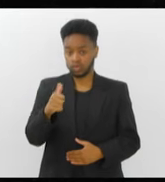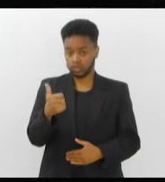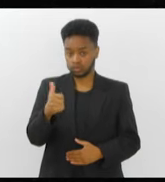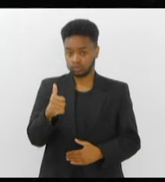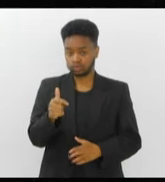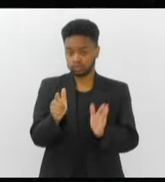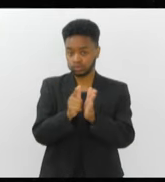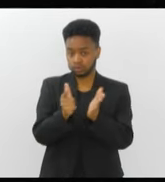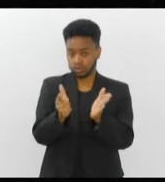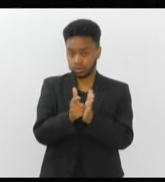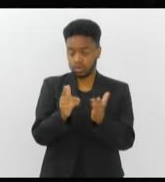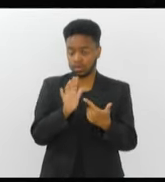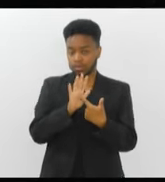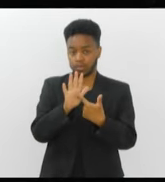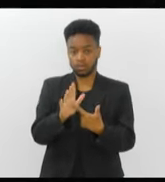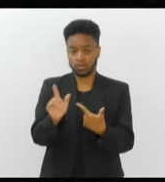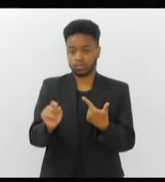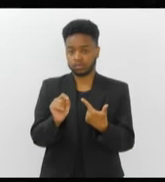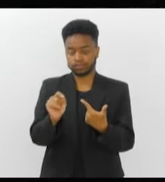no meu entendimento,